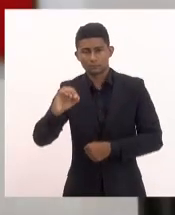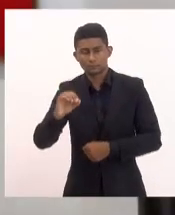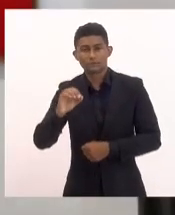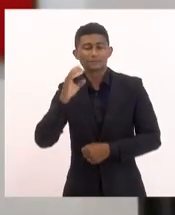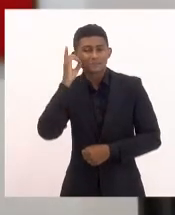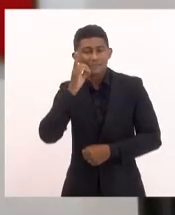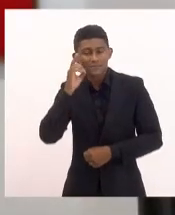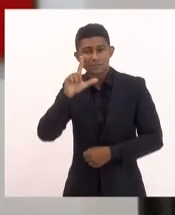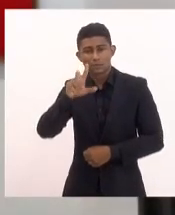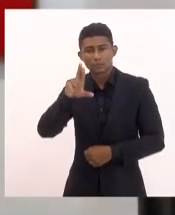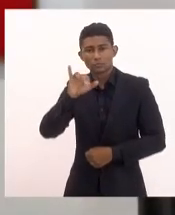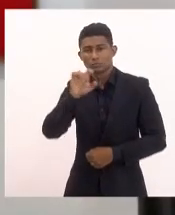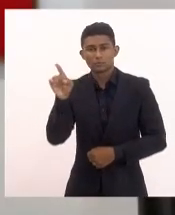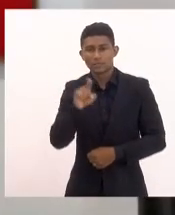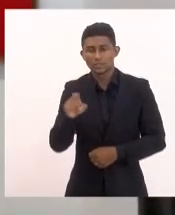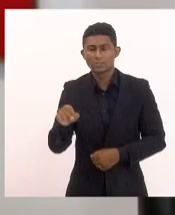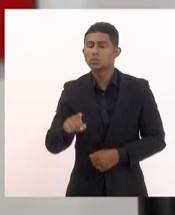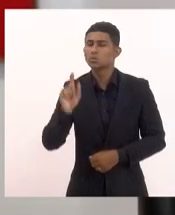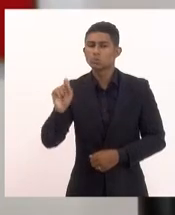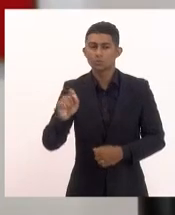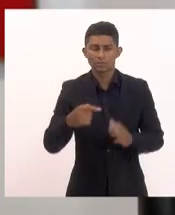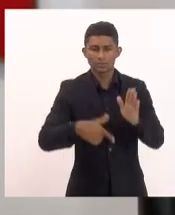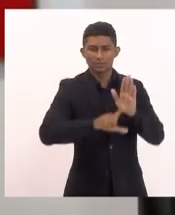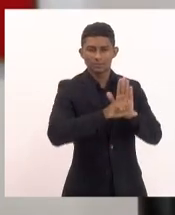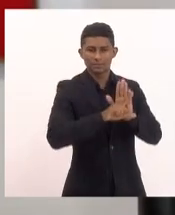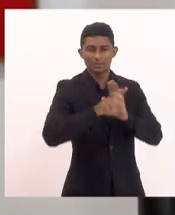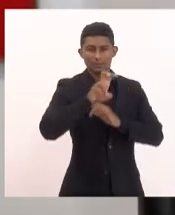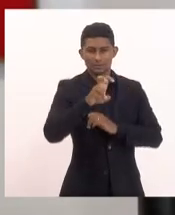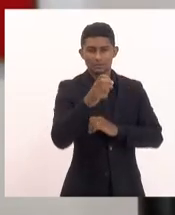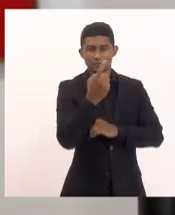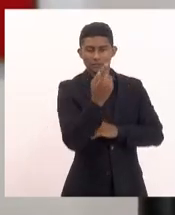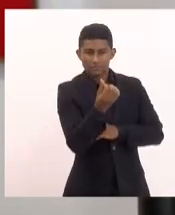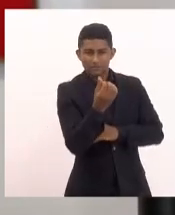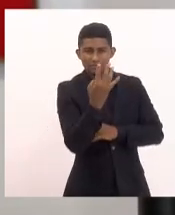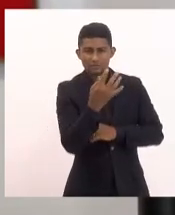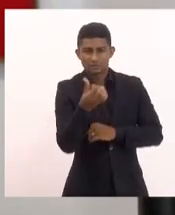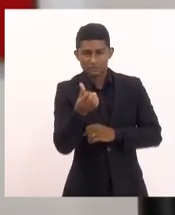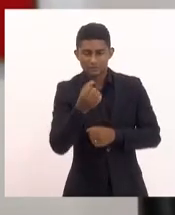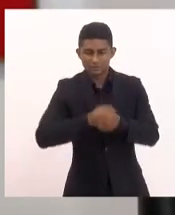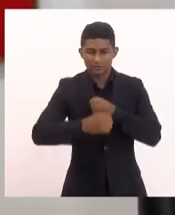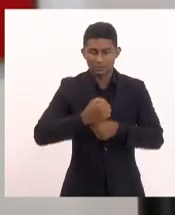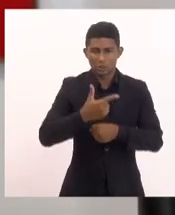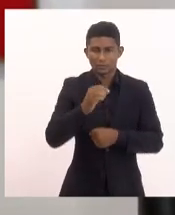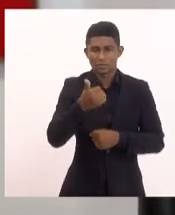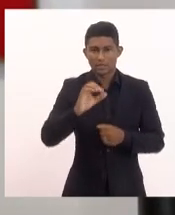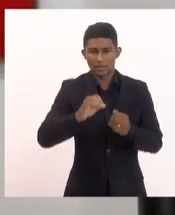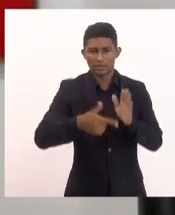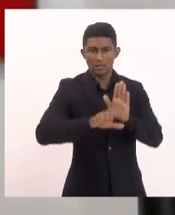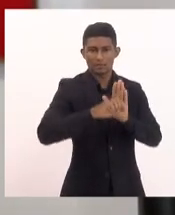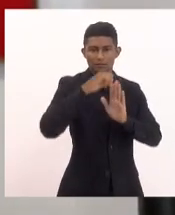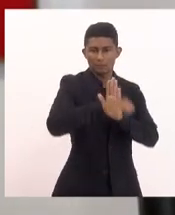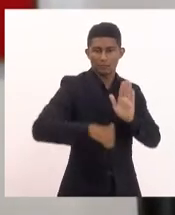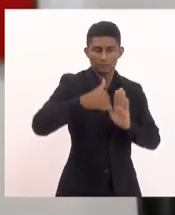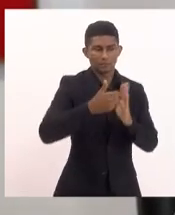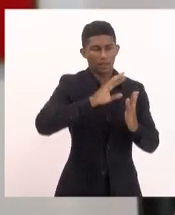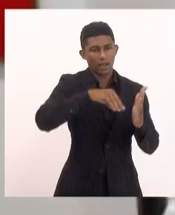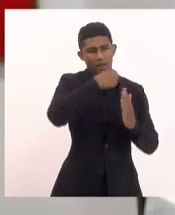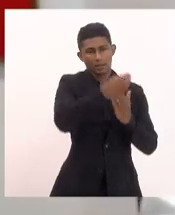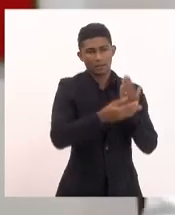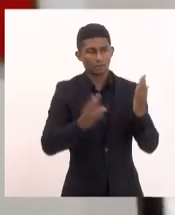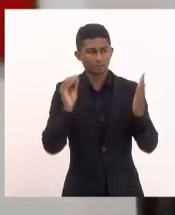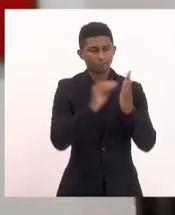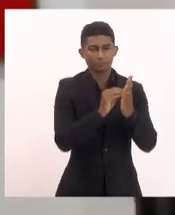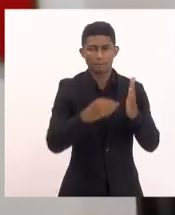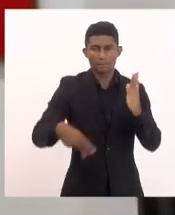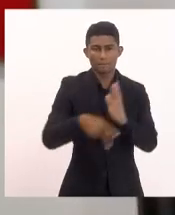Martins, que altera a lei 5.645, de 6 de janeiro de 2010, para incluir no calendário oficial do Estado do Rio de Janeiro, dia estadual